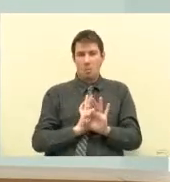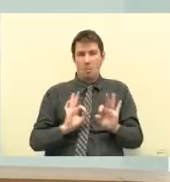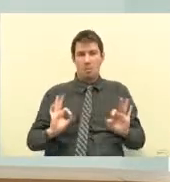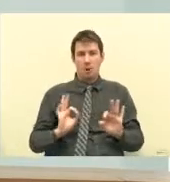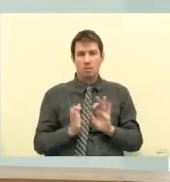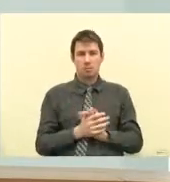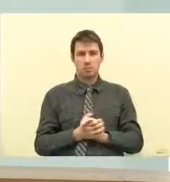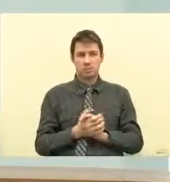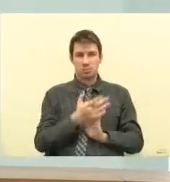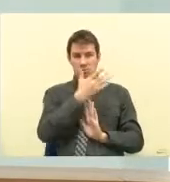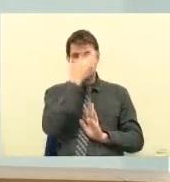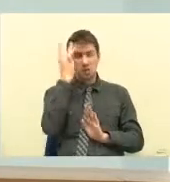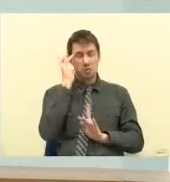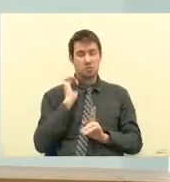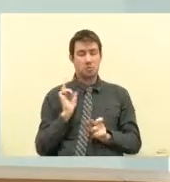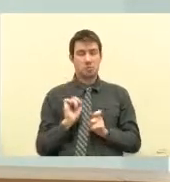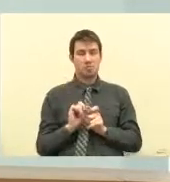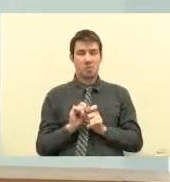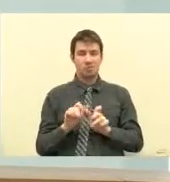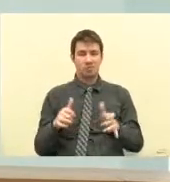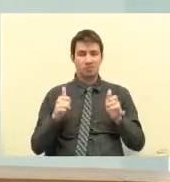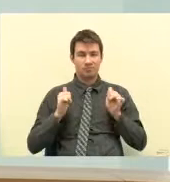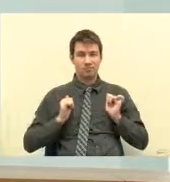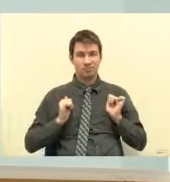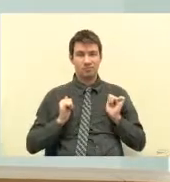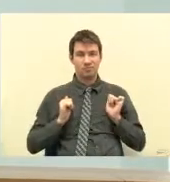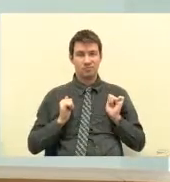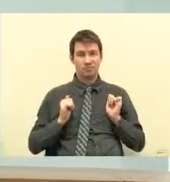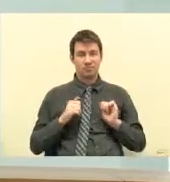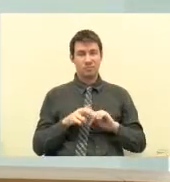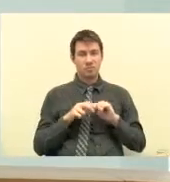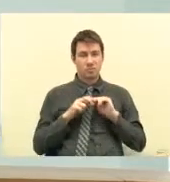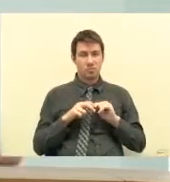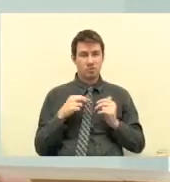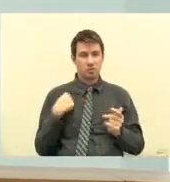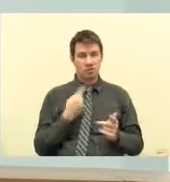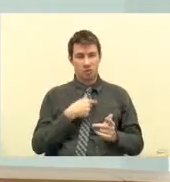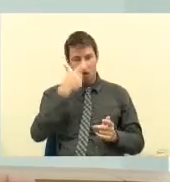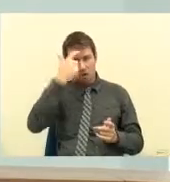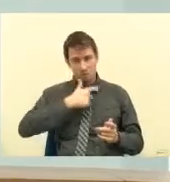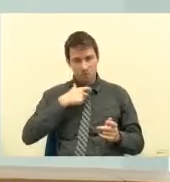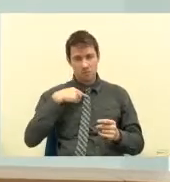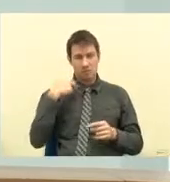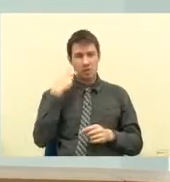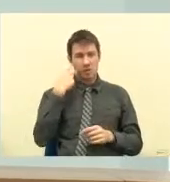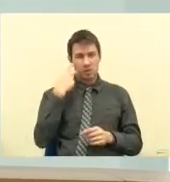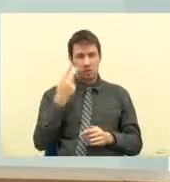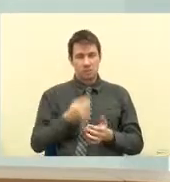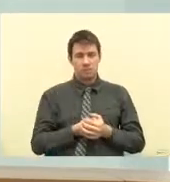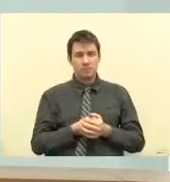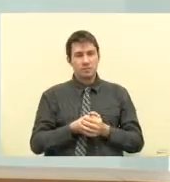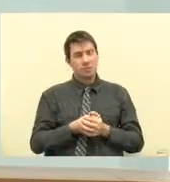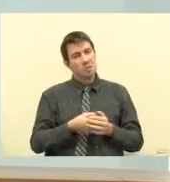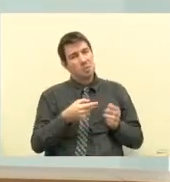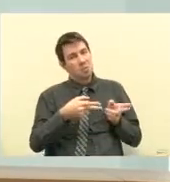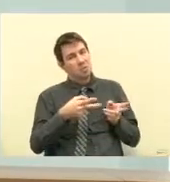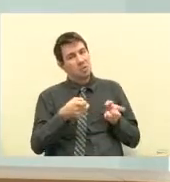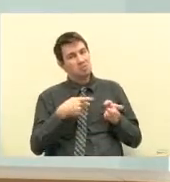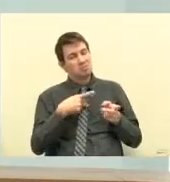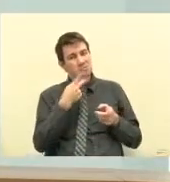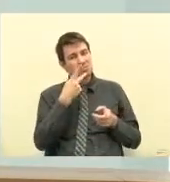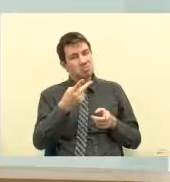e ninguém toma nenhuma providência. Então, o que sobra para nós, vereadores, é vir nessa